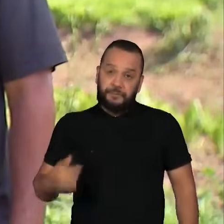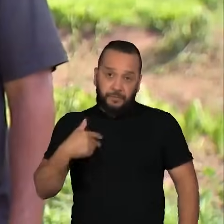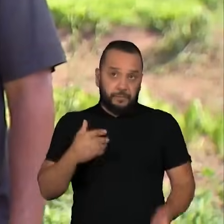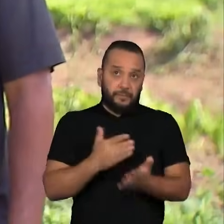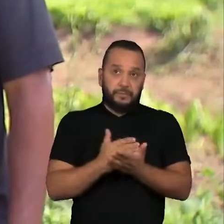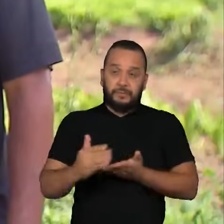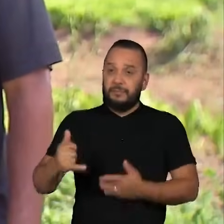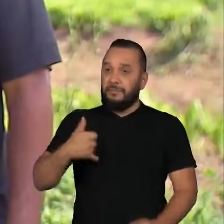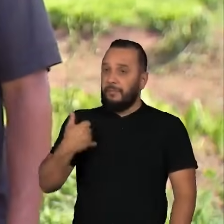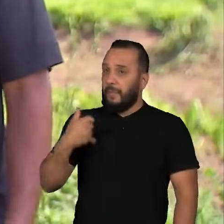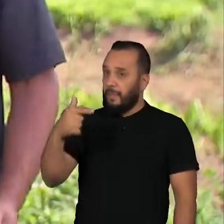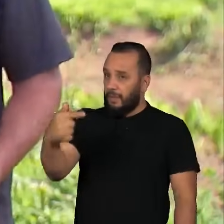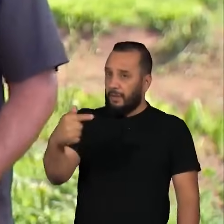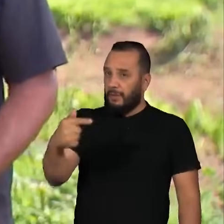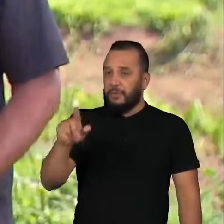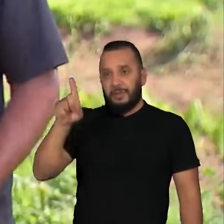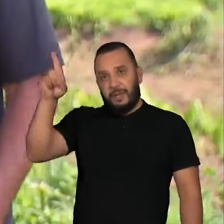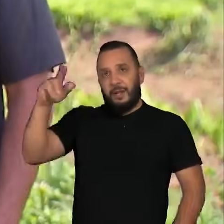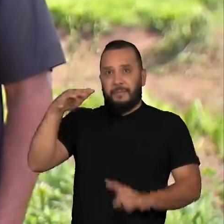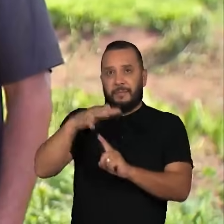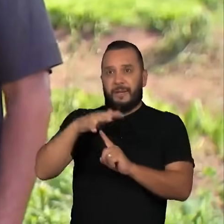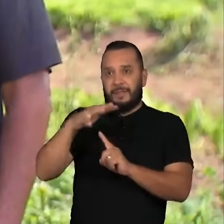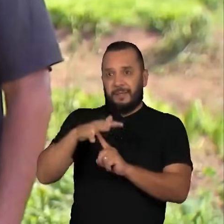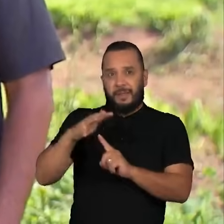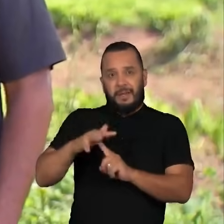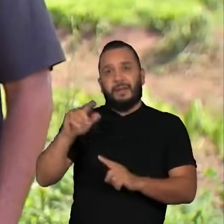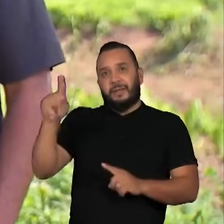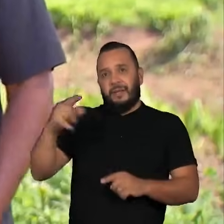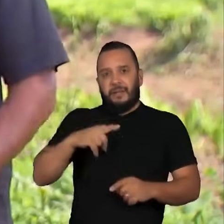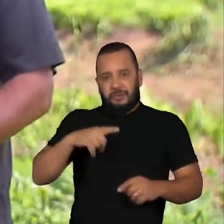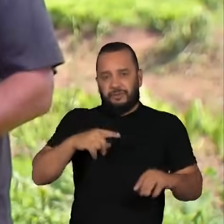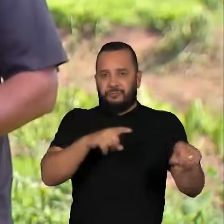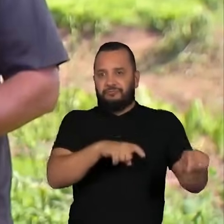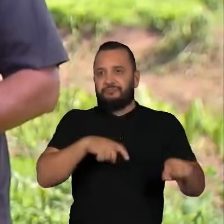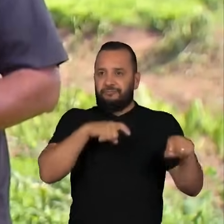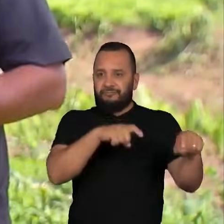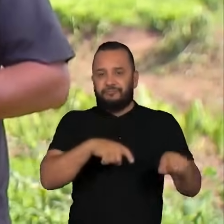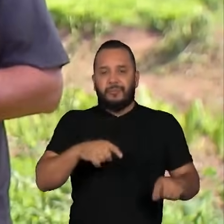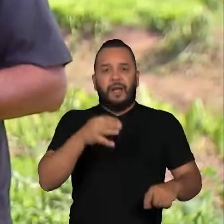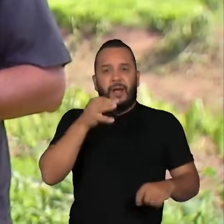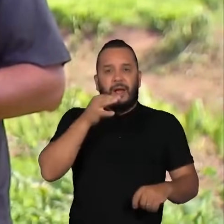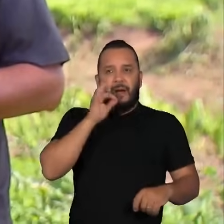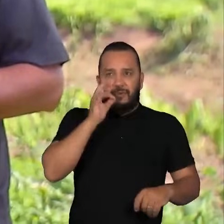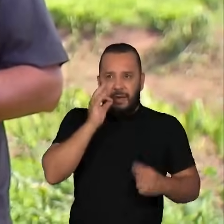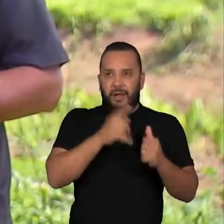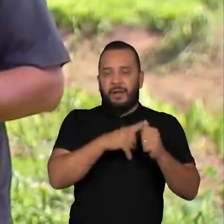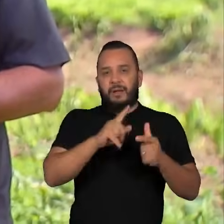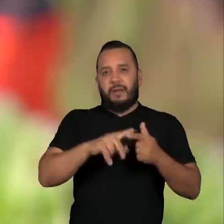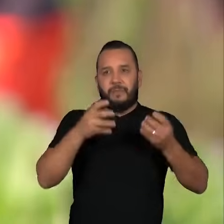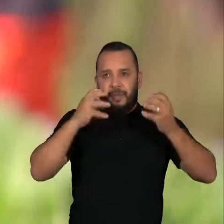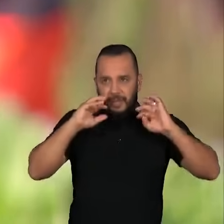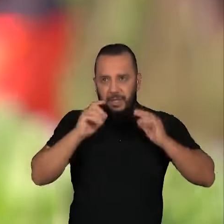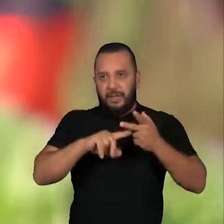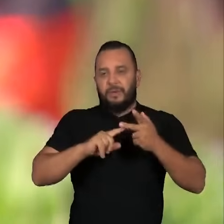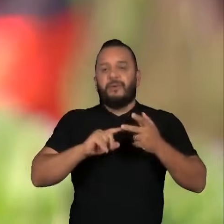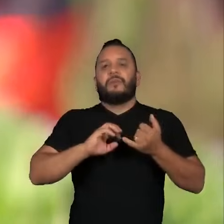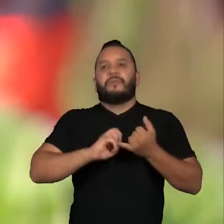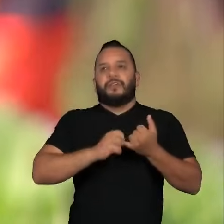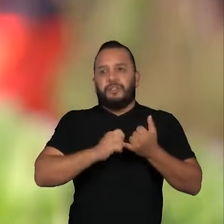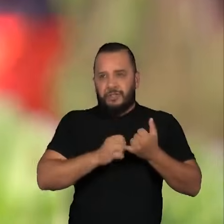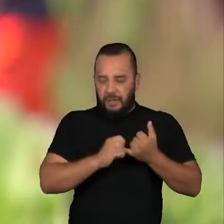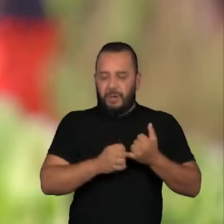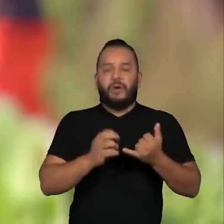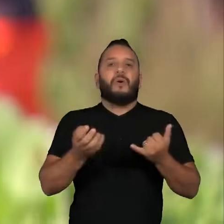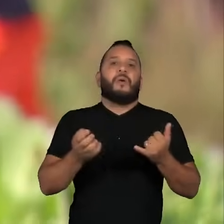e a gente, lá no Paraná, a gente fazia lavoura de café, milho feijão, abóbora,